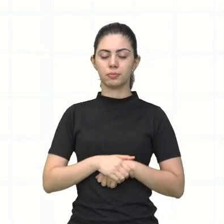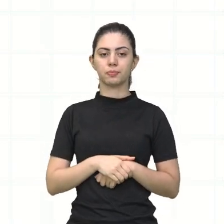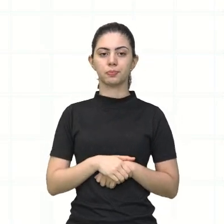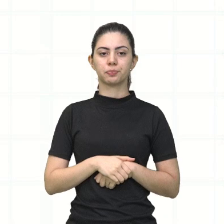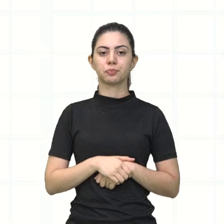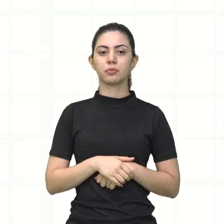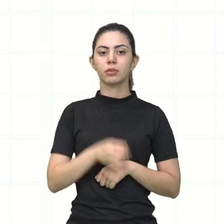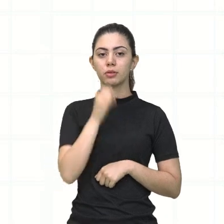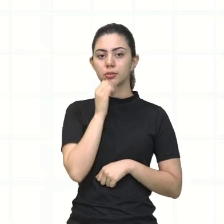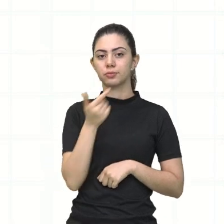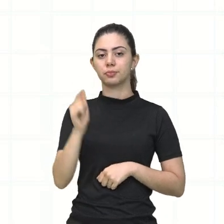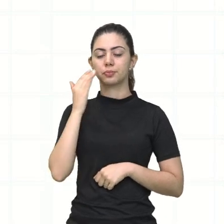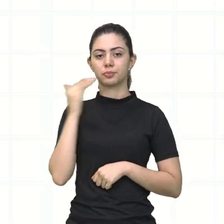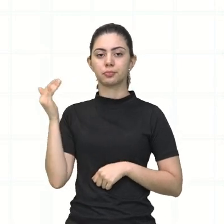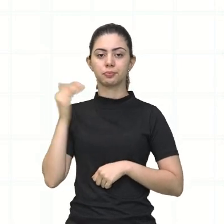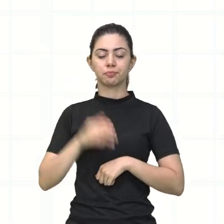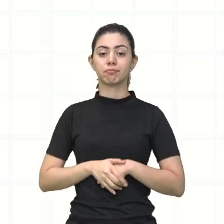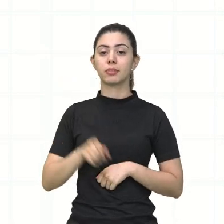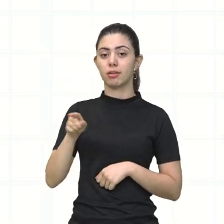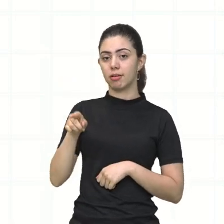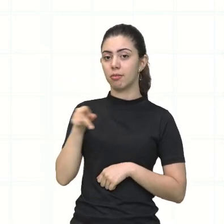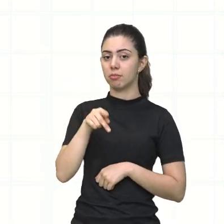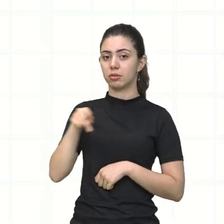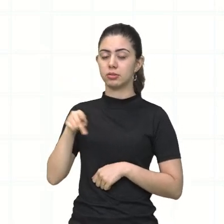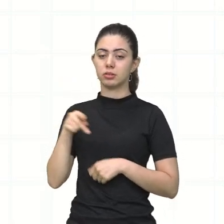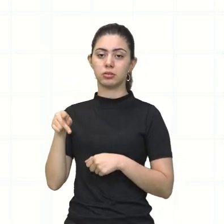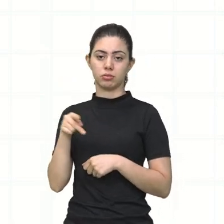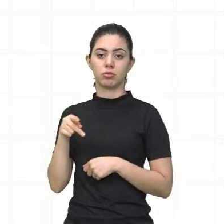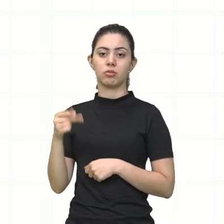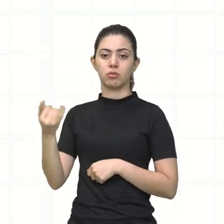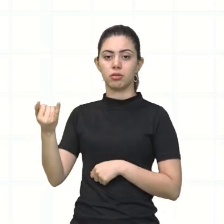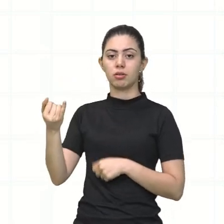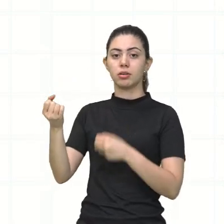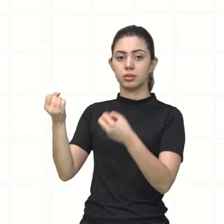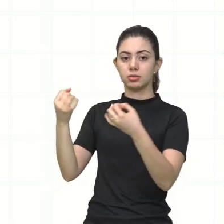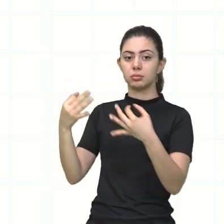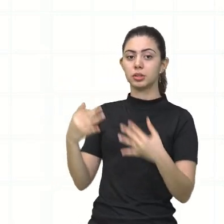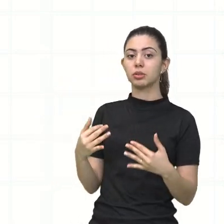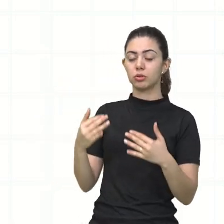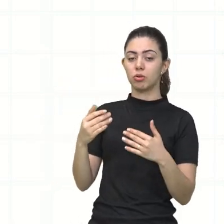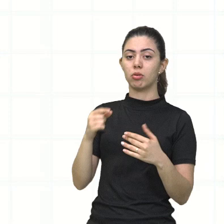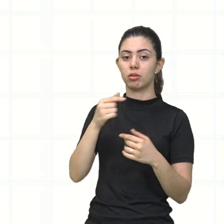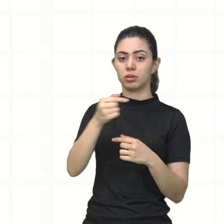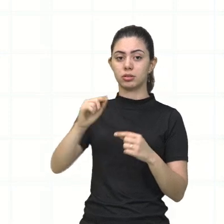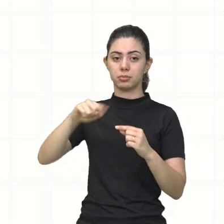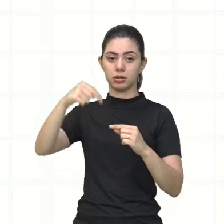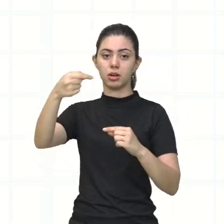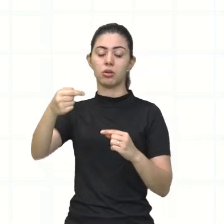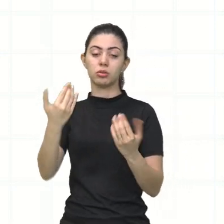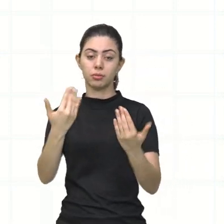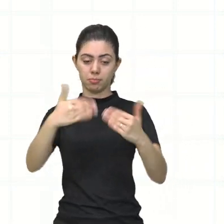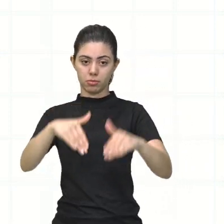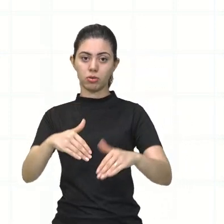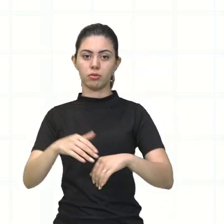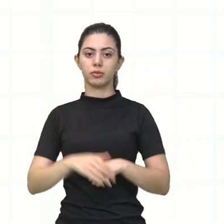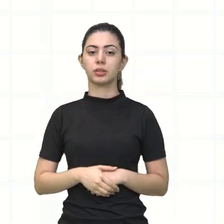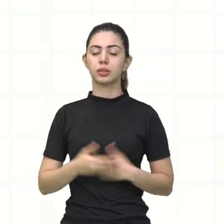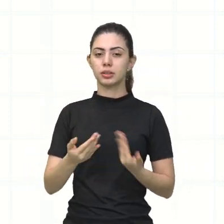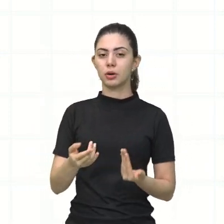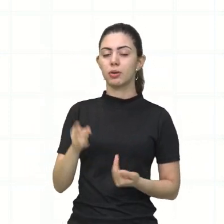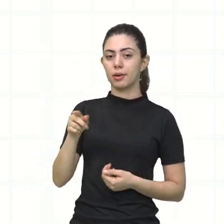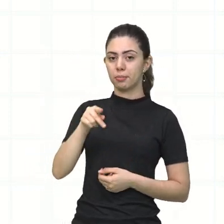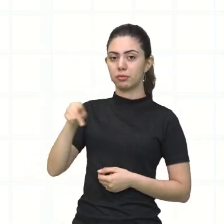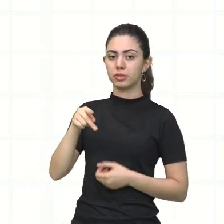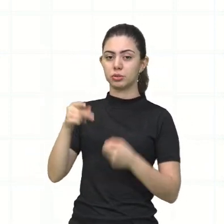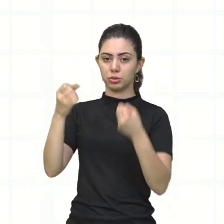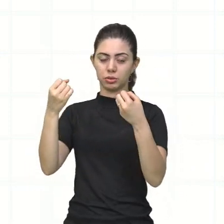O professor explicou que haverá uma prova na próxima semana. O professor explicou, minha primeira oração